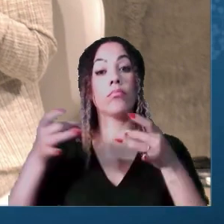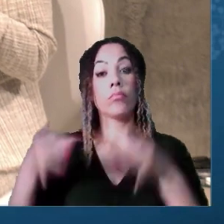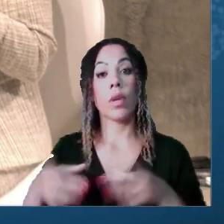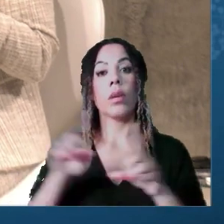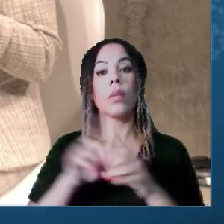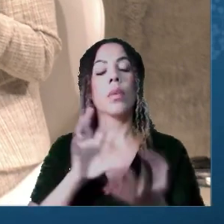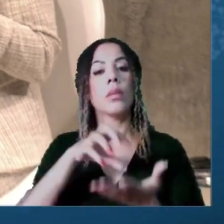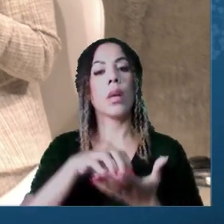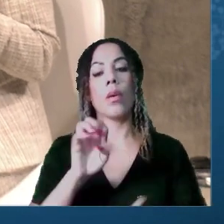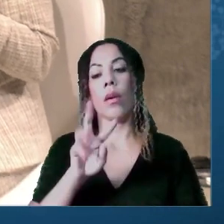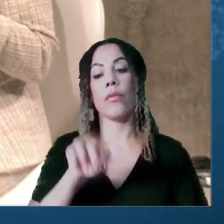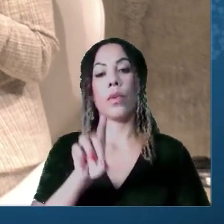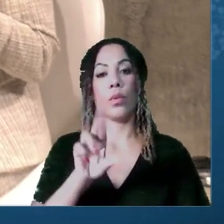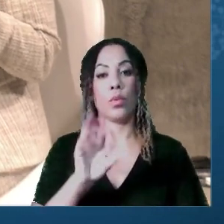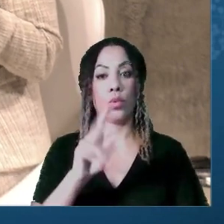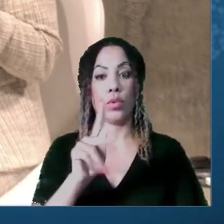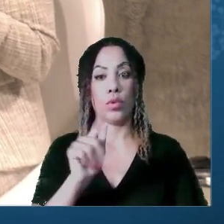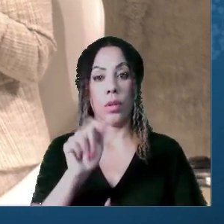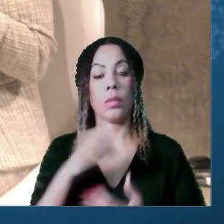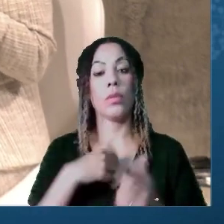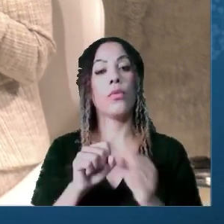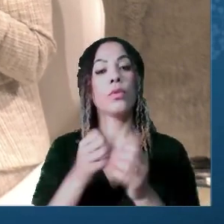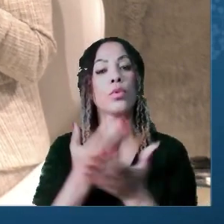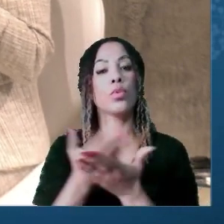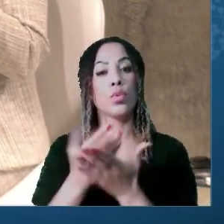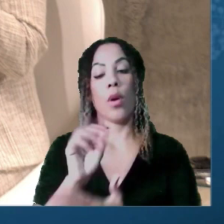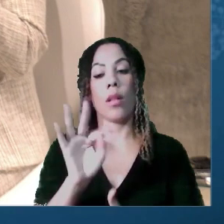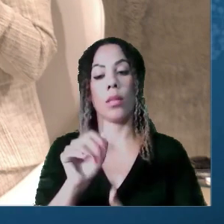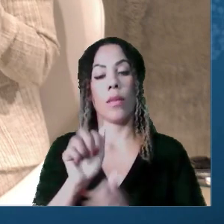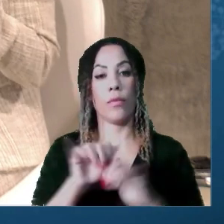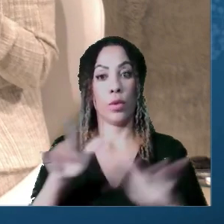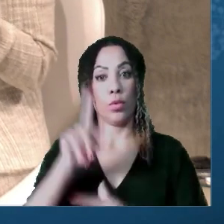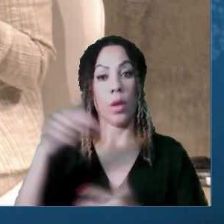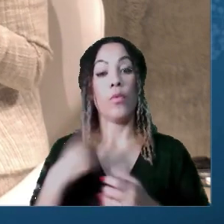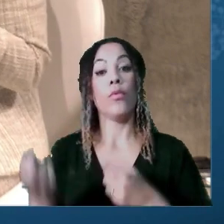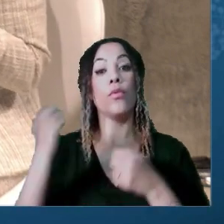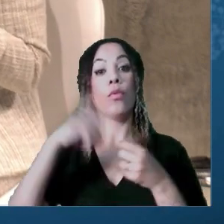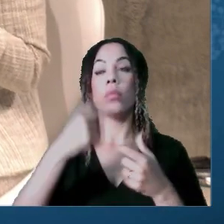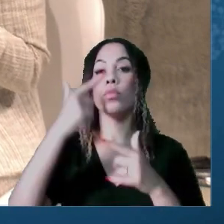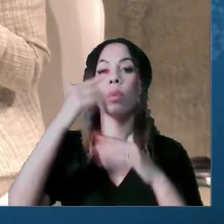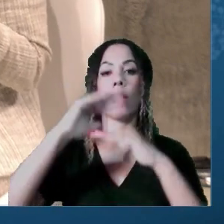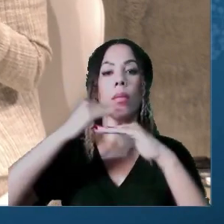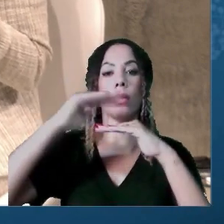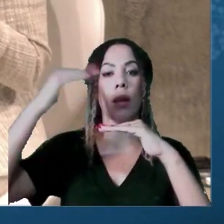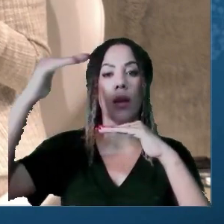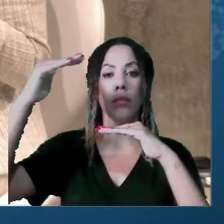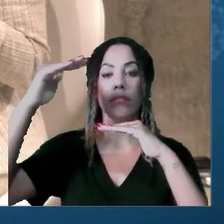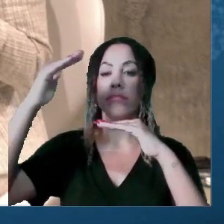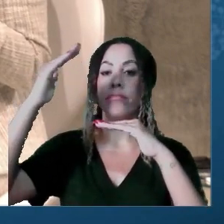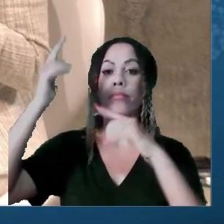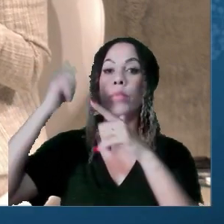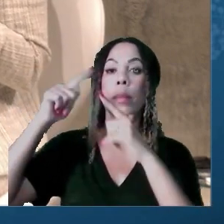Chagas, eu fiz o estudo de rotavírus lá e, agora, voltando, o centro não tinha telhado para conduzir estudos. Então,